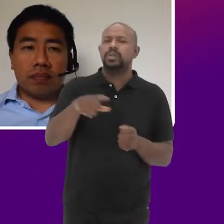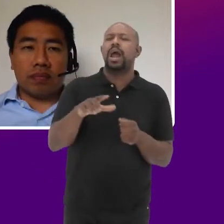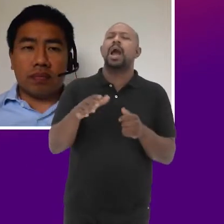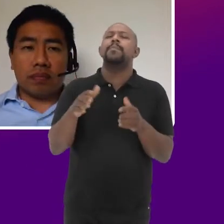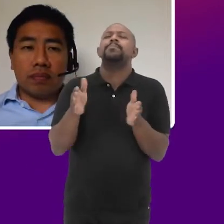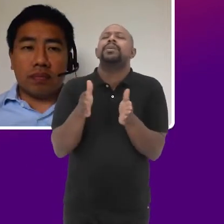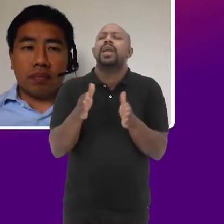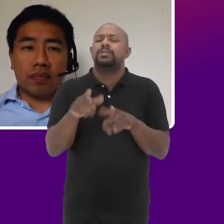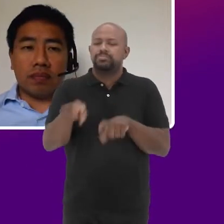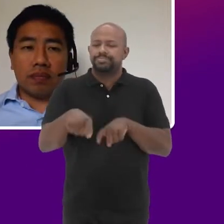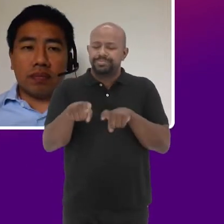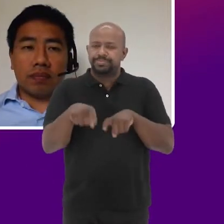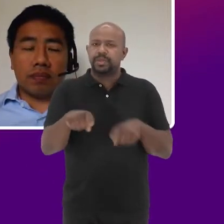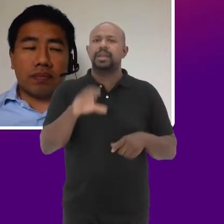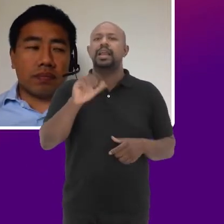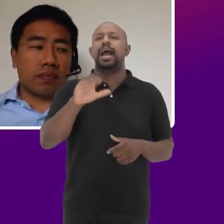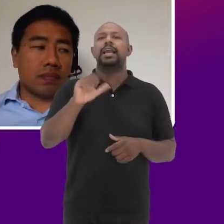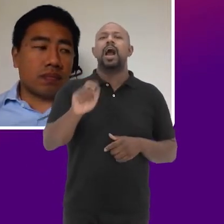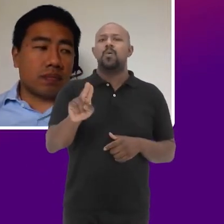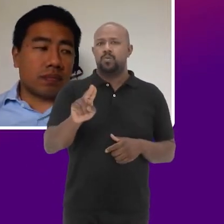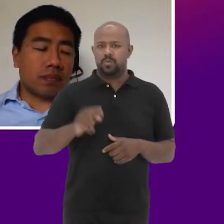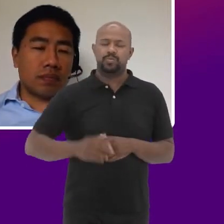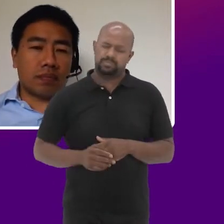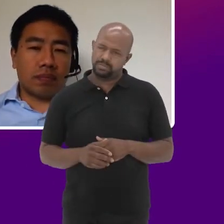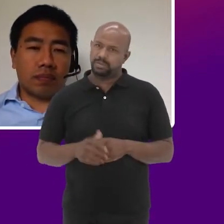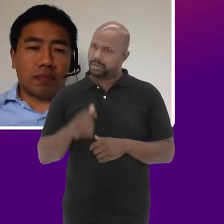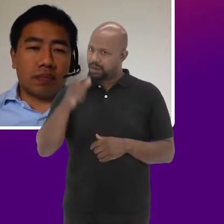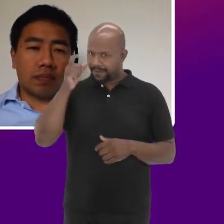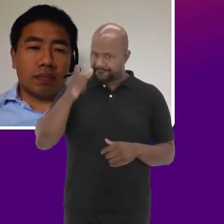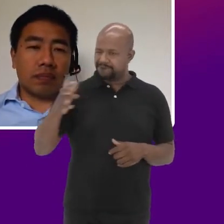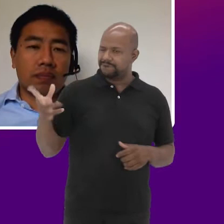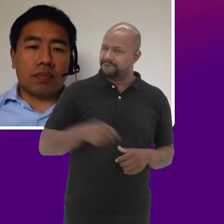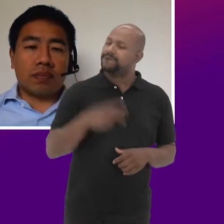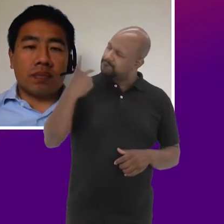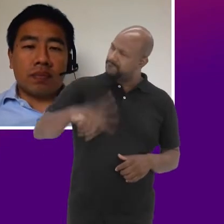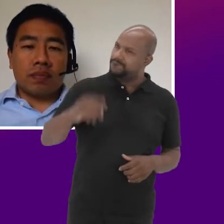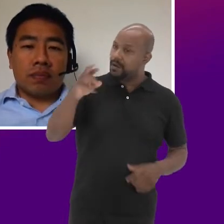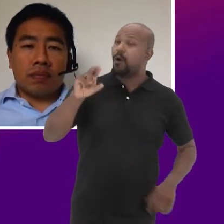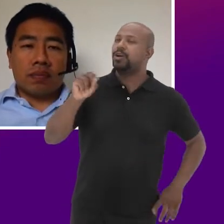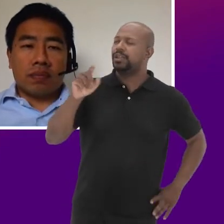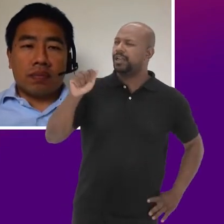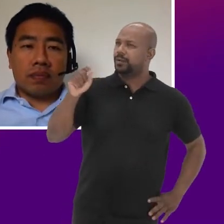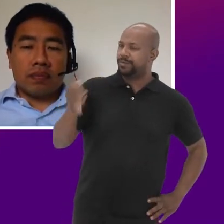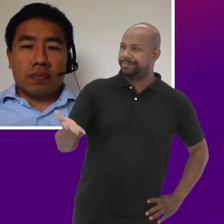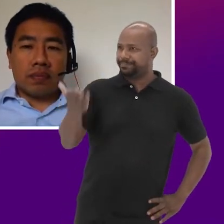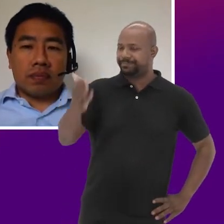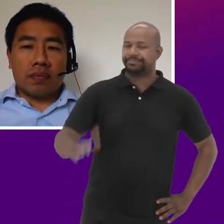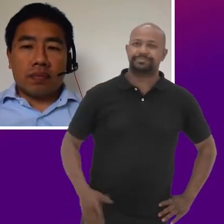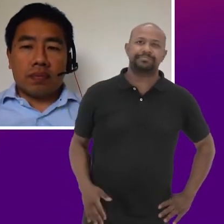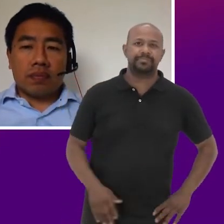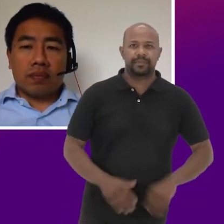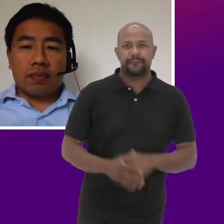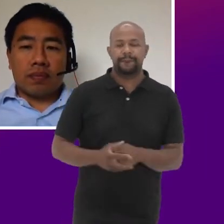pequenos agricultores de cacau. Uma história bem interessante. É contigo, Rodrigo.